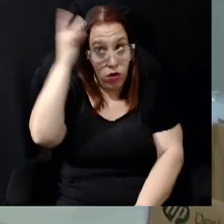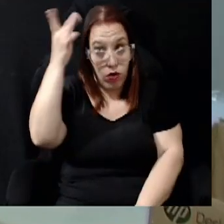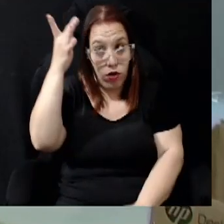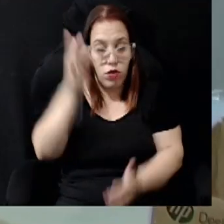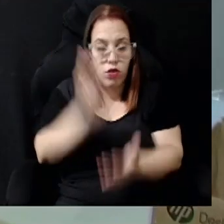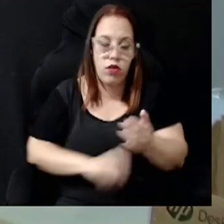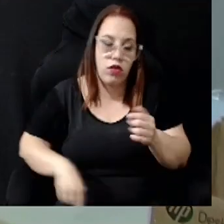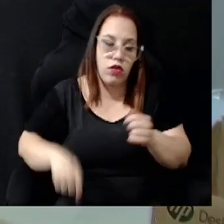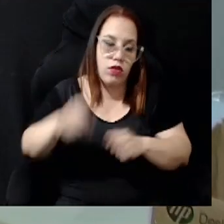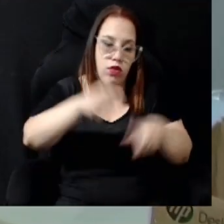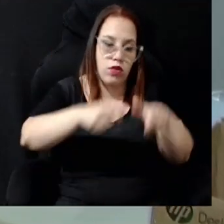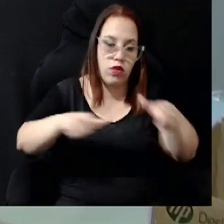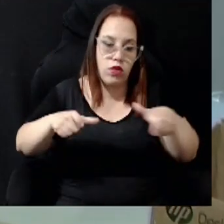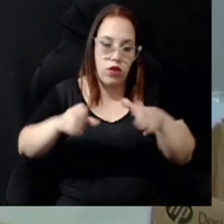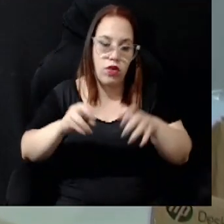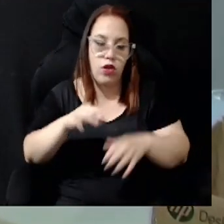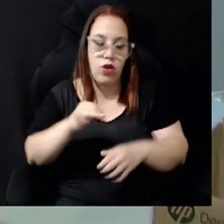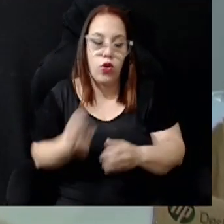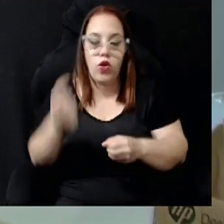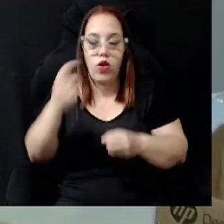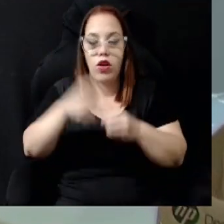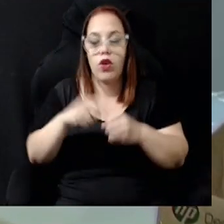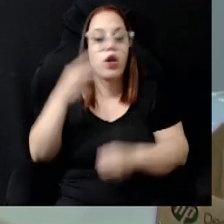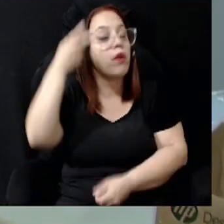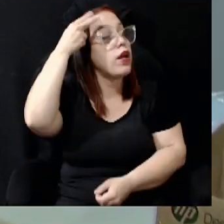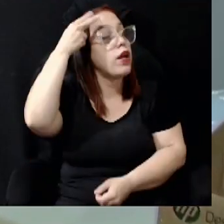cartórios. Voltamos aí com você, Gabriel.